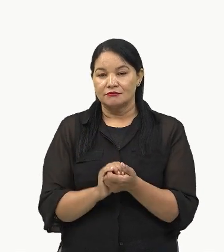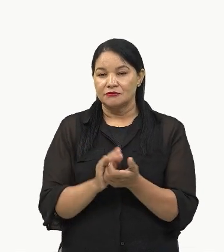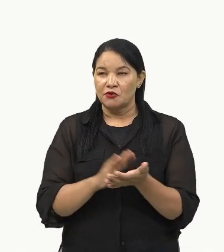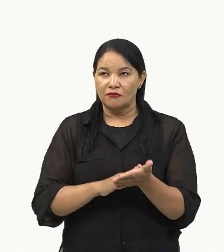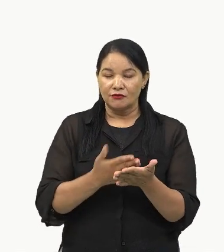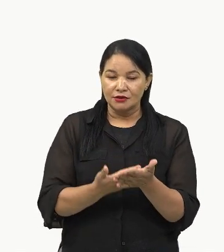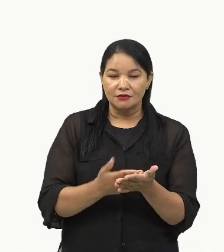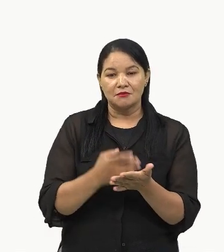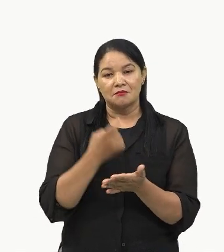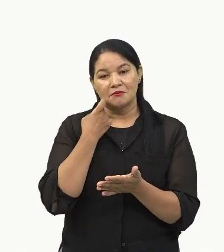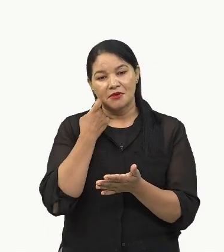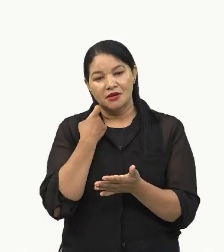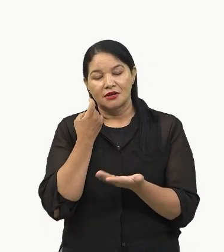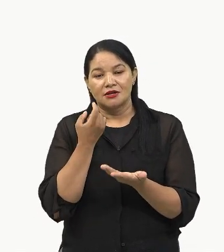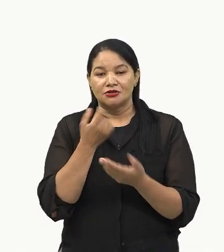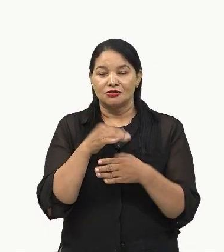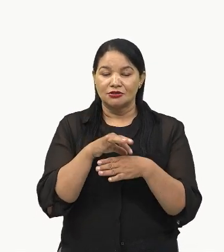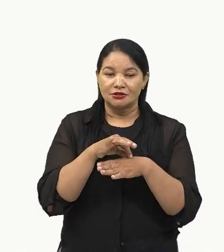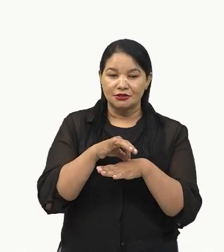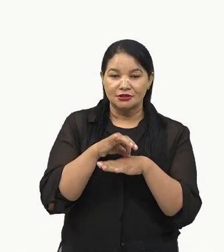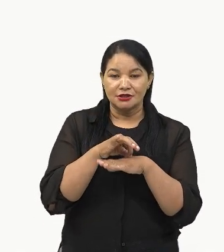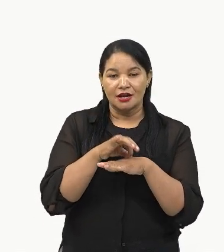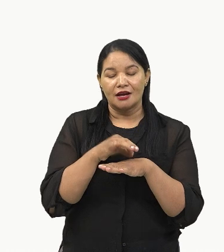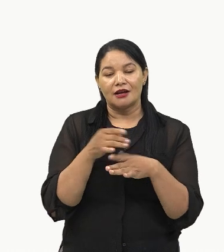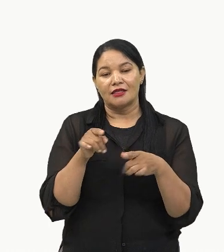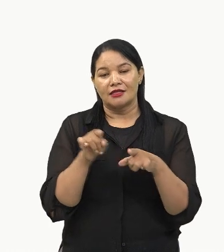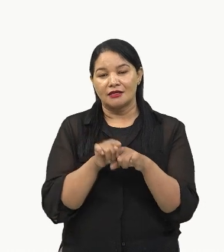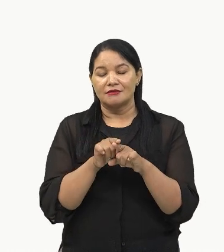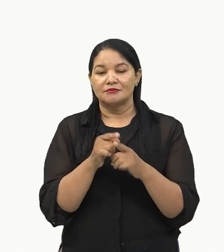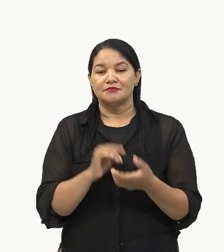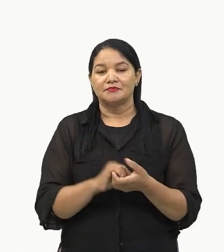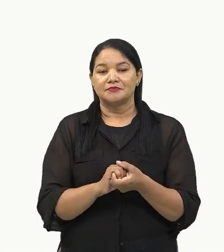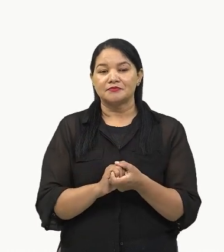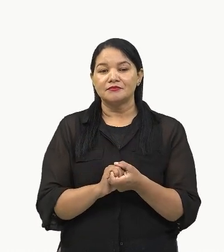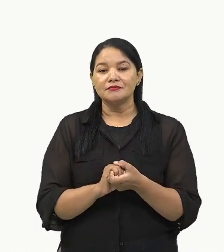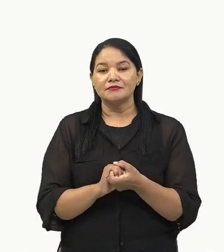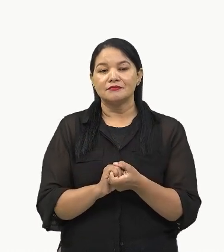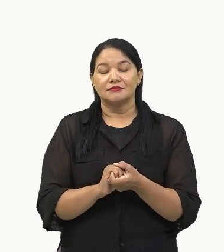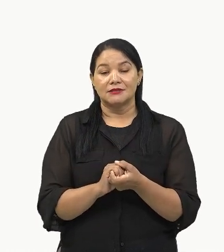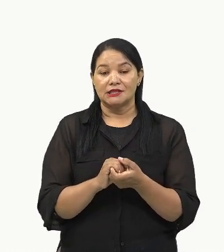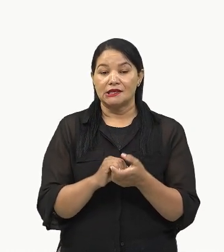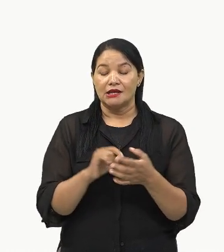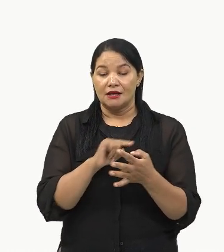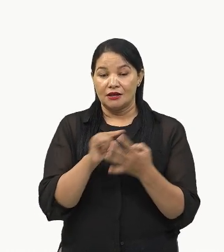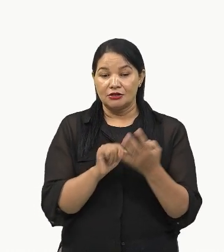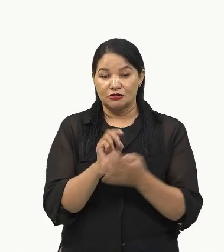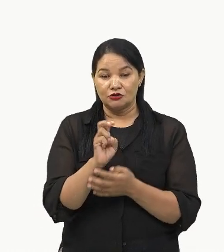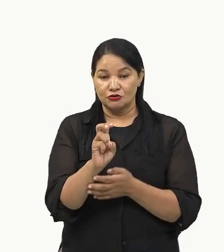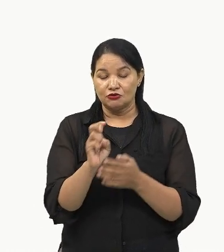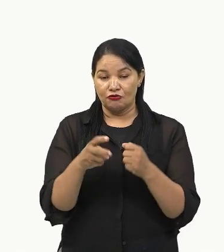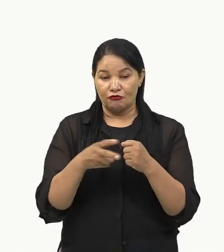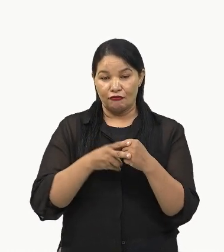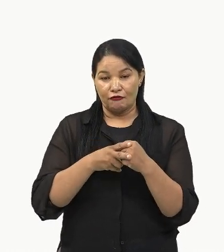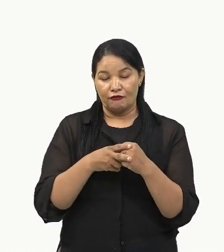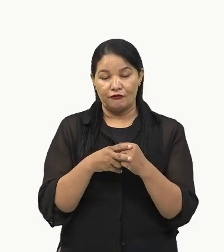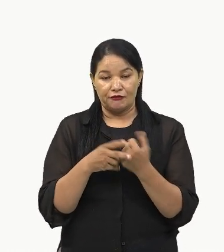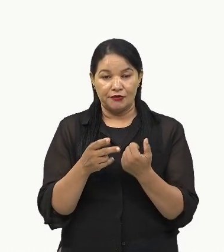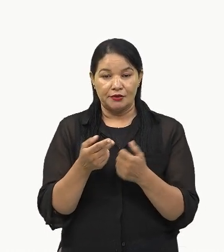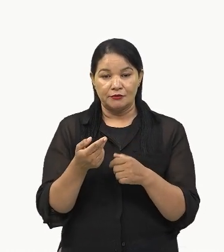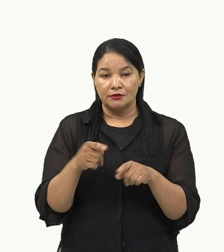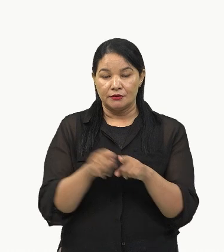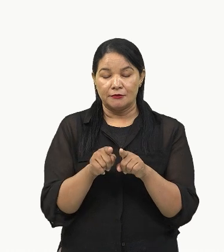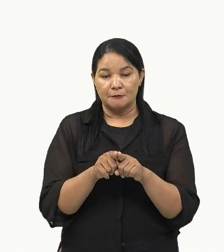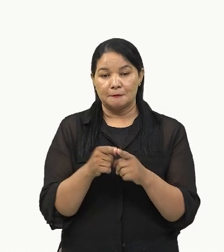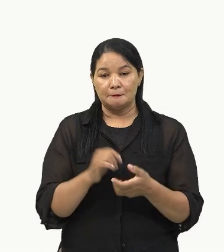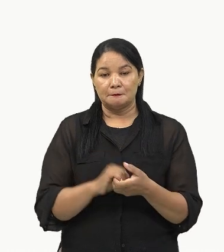peixe, uma carne, um bife. Ok, nós temos 5 verbos aí no infinitivo, que é o nome dos verbos. Vamos agora